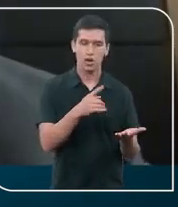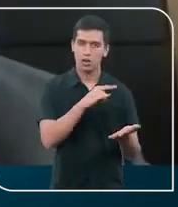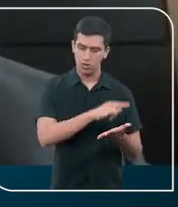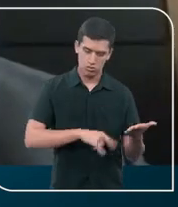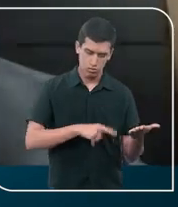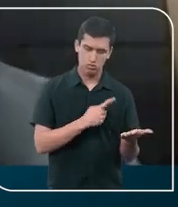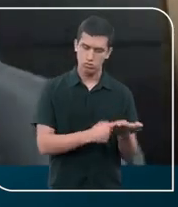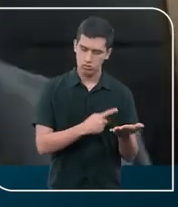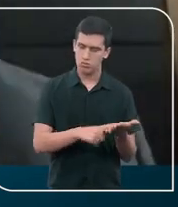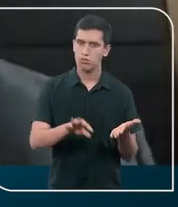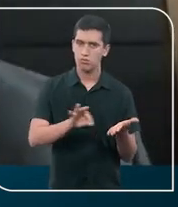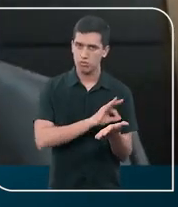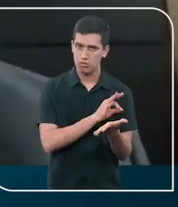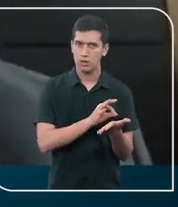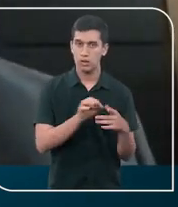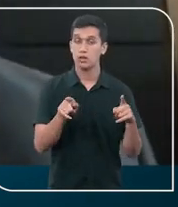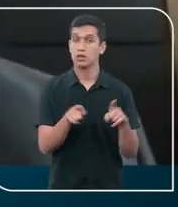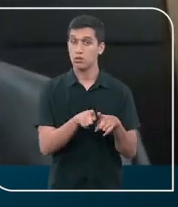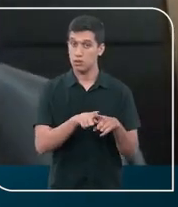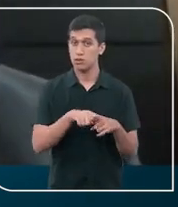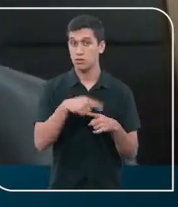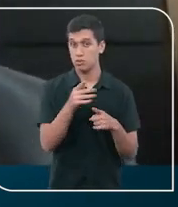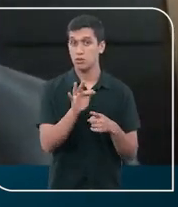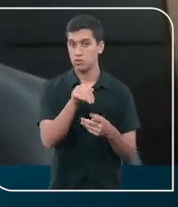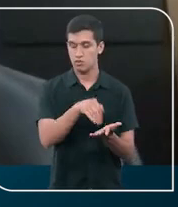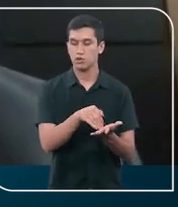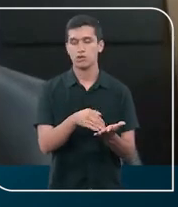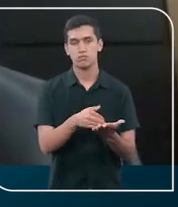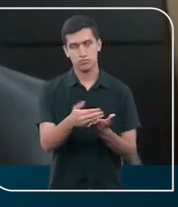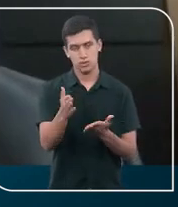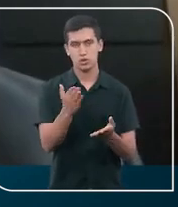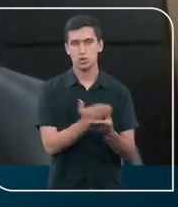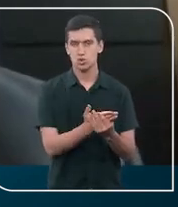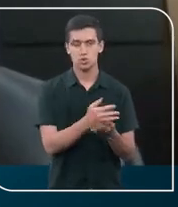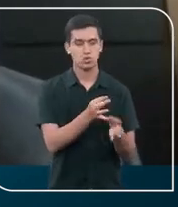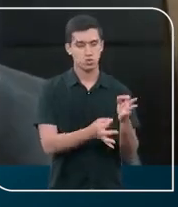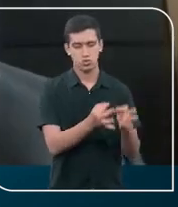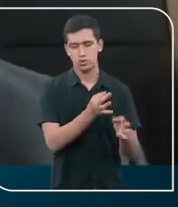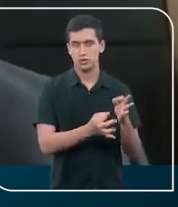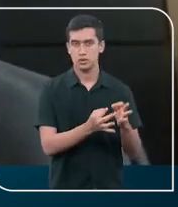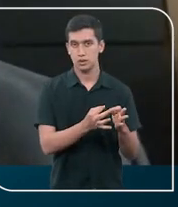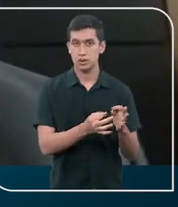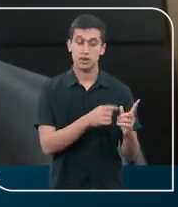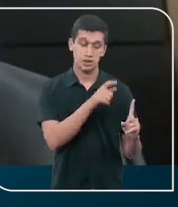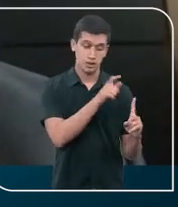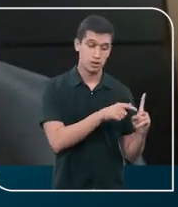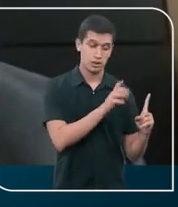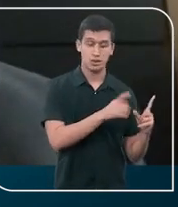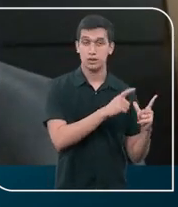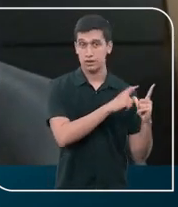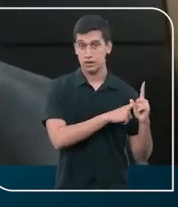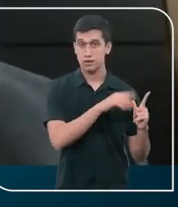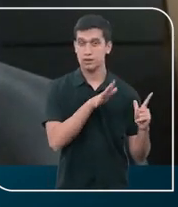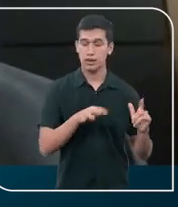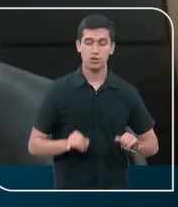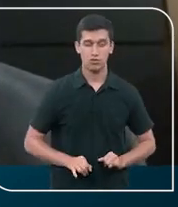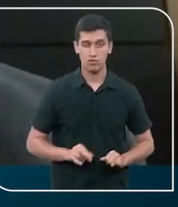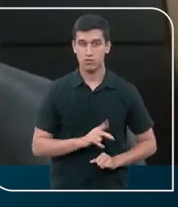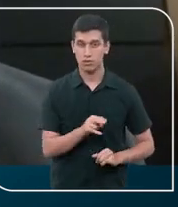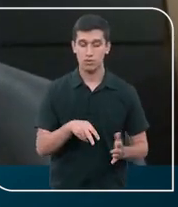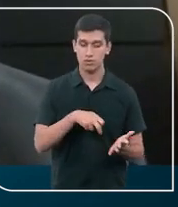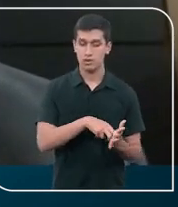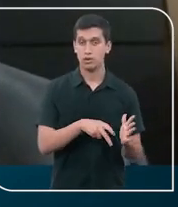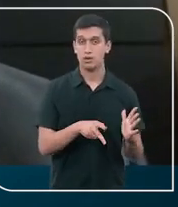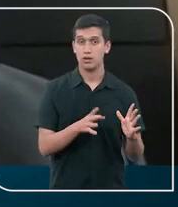notificações e ao final ingressar em juízo. O inadimplente ele já sofre as penalidades previstas na lei,